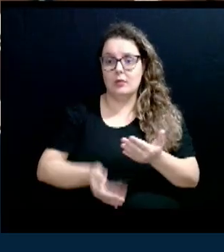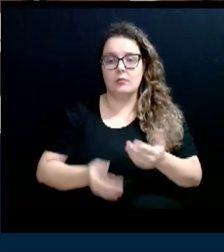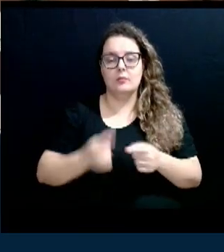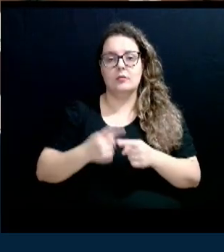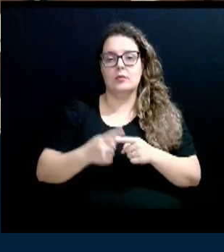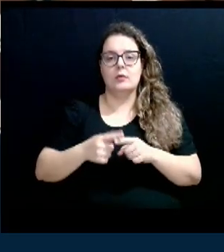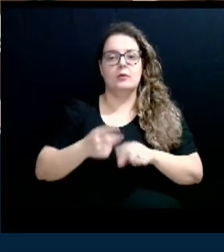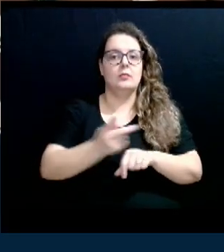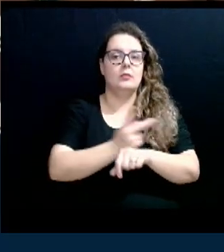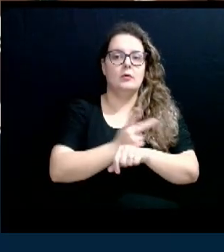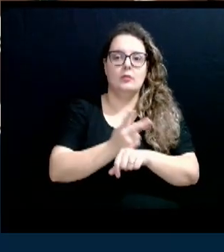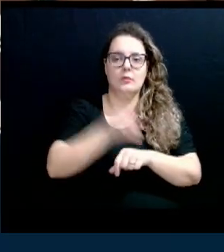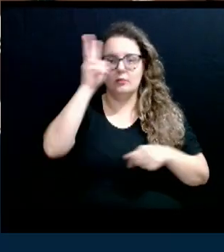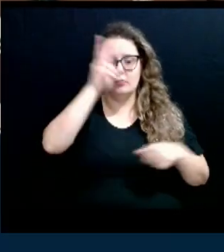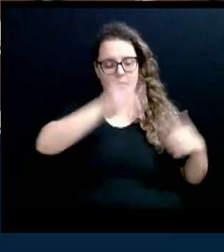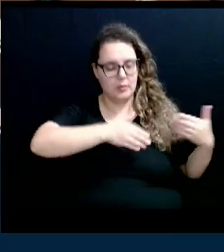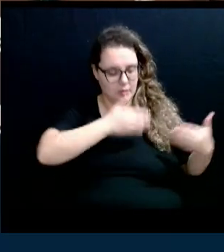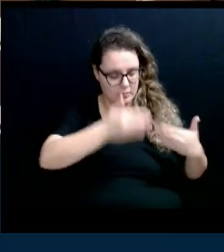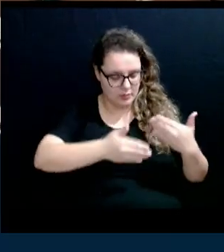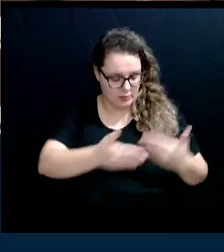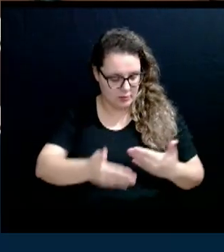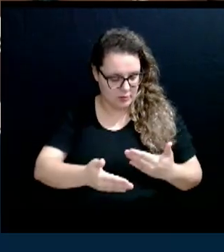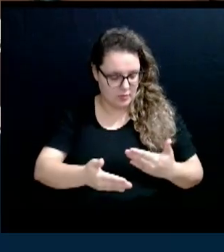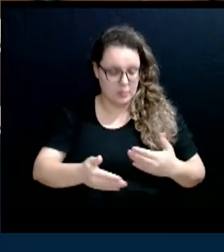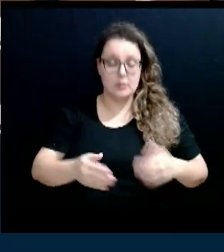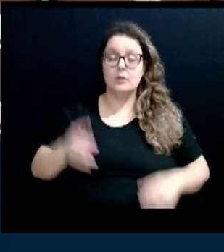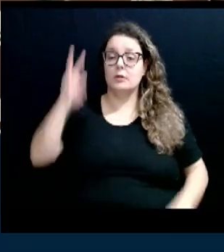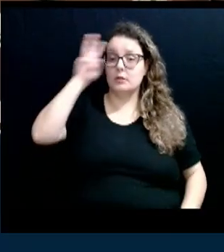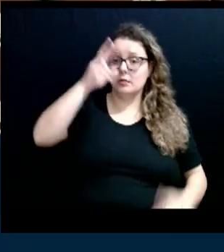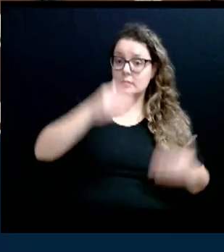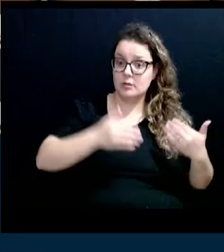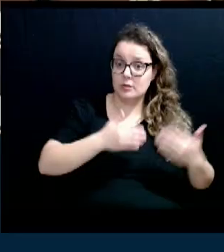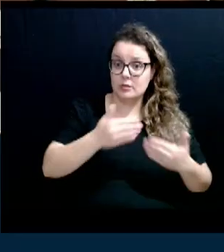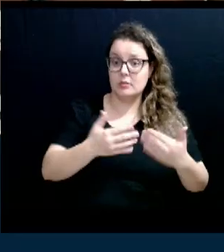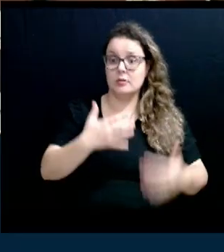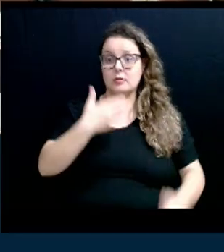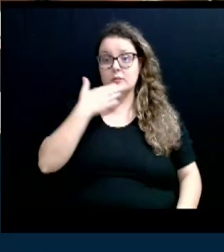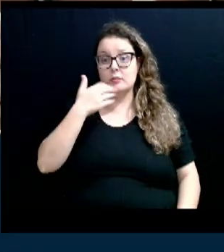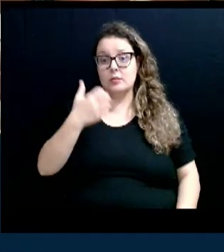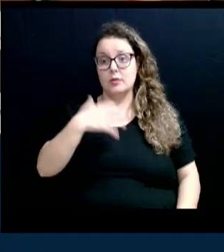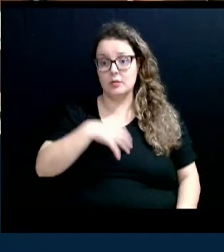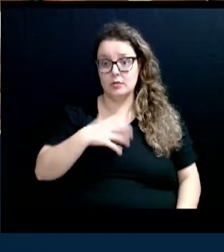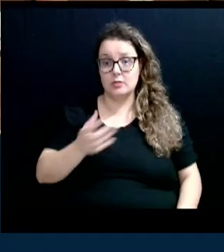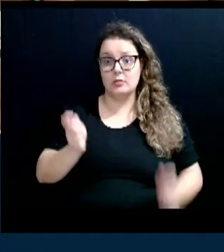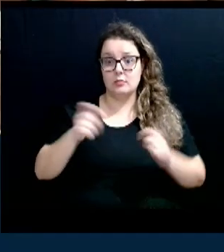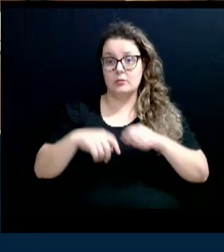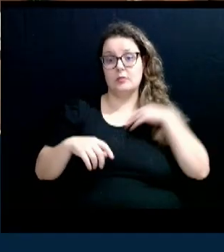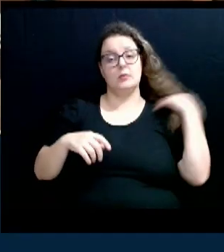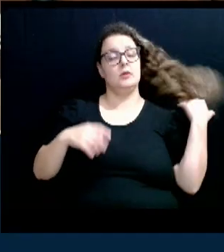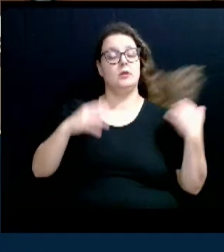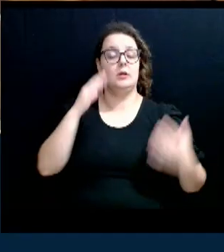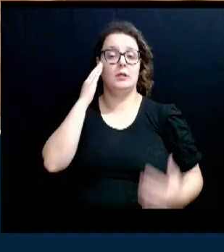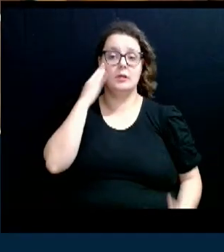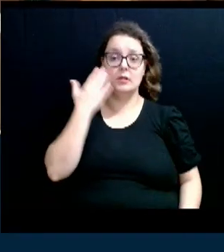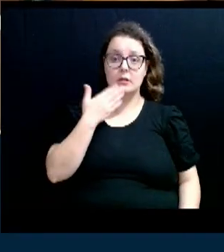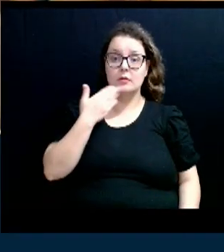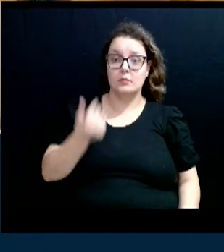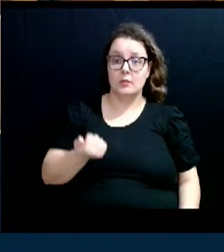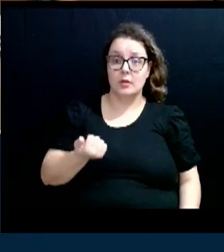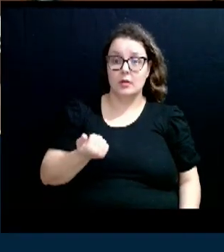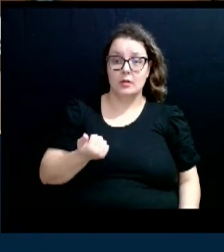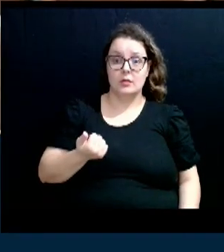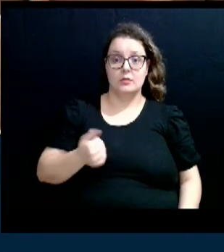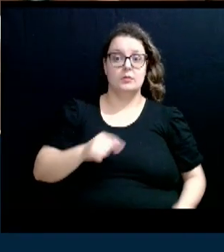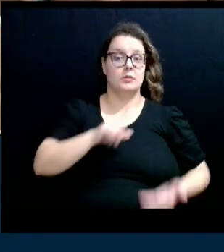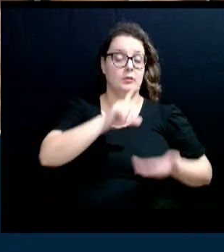uma história, e essa Sim. história a gente tenta buscar ela da forma que a gente entende que seja melhor, né? Seja em fotos